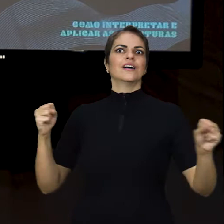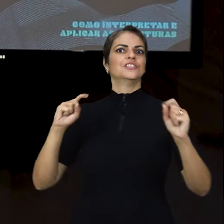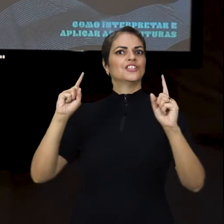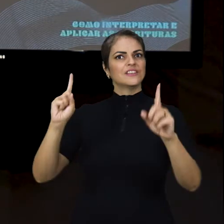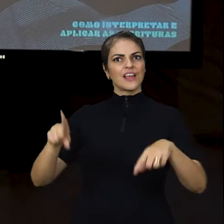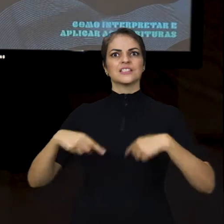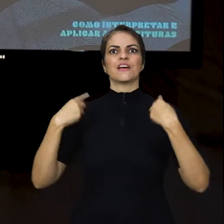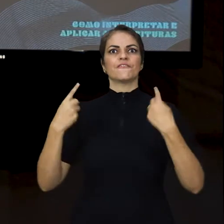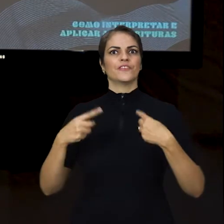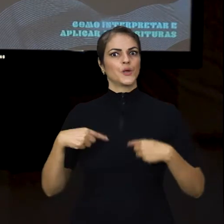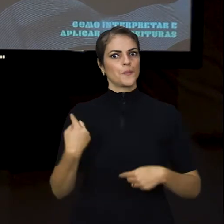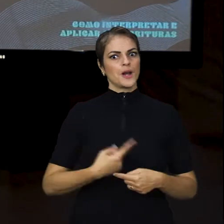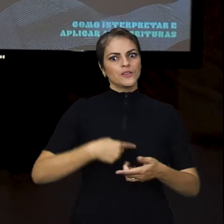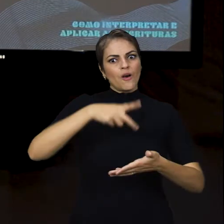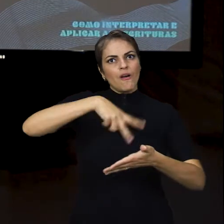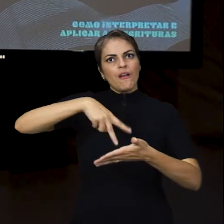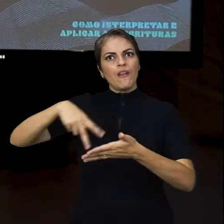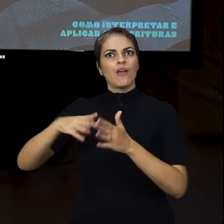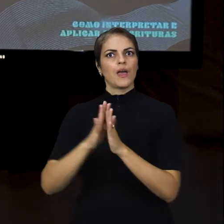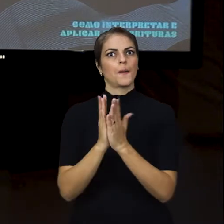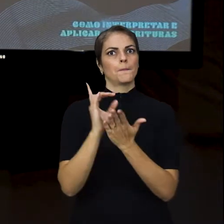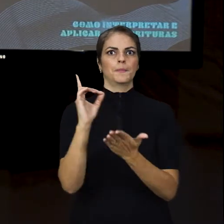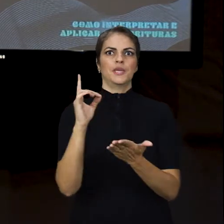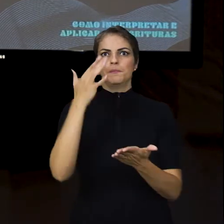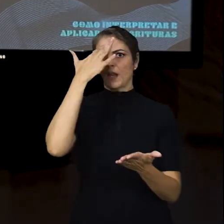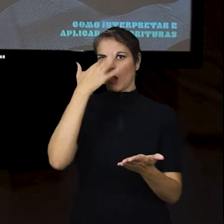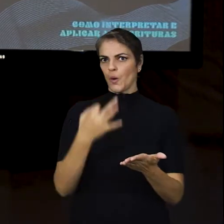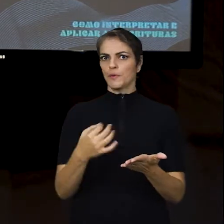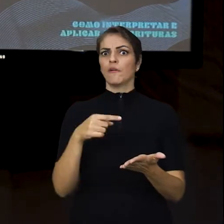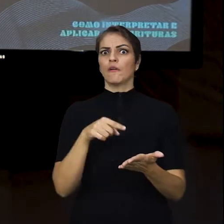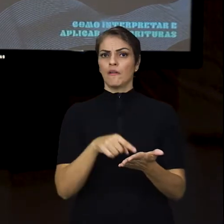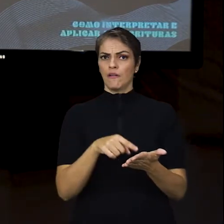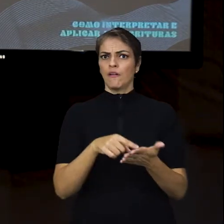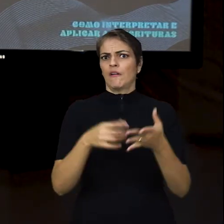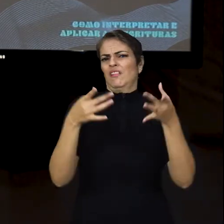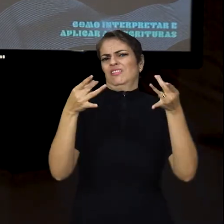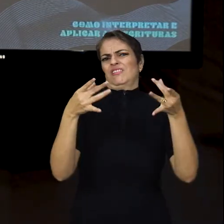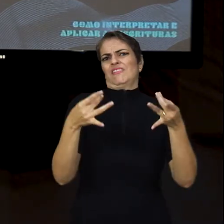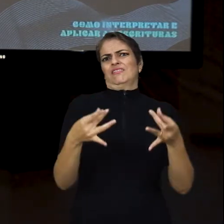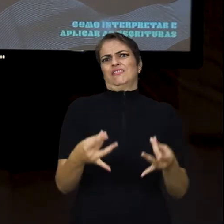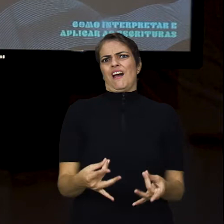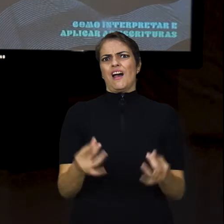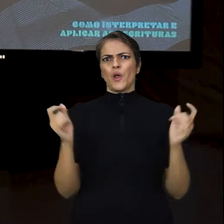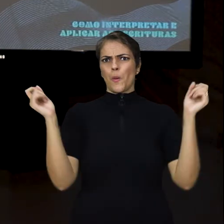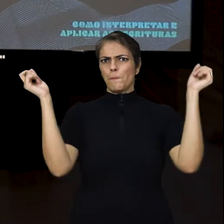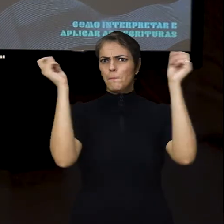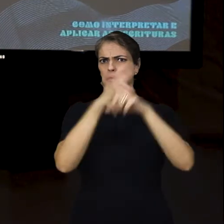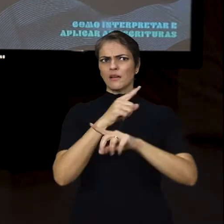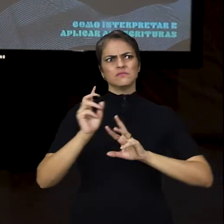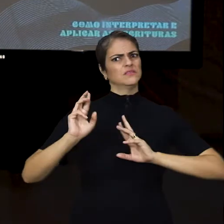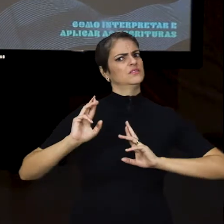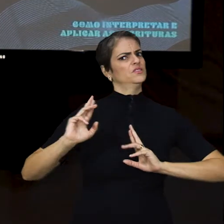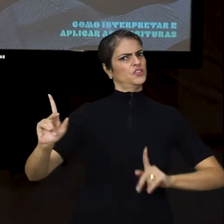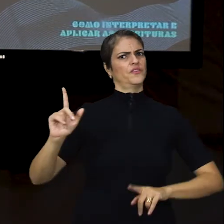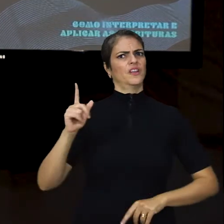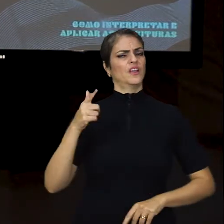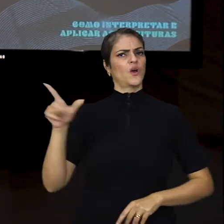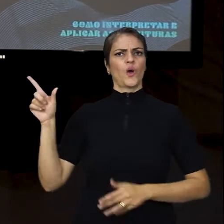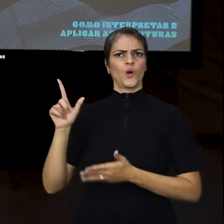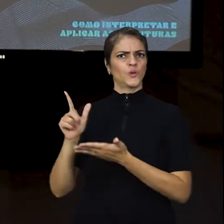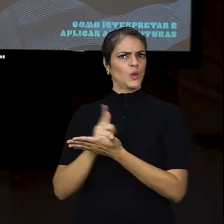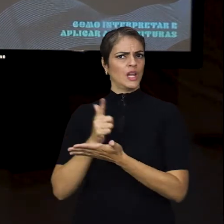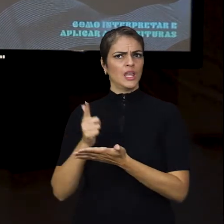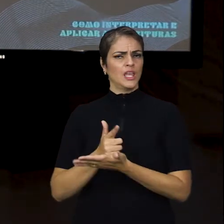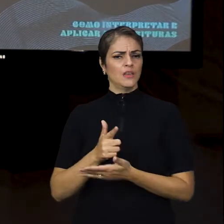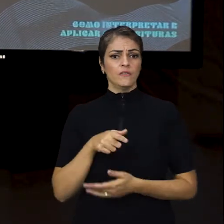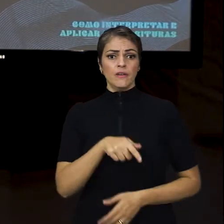nós tentamos interpretar a Bíblia. É um livro extremamente complexo, é um livro diferente de qualquer outro livro, porque, primeiro, não é só